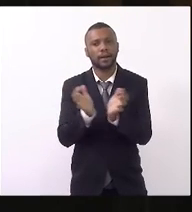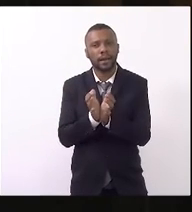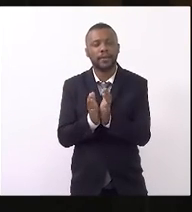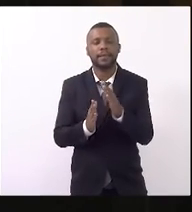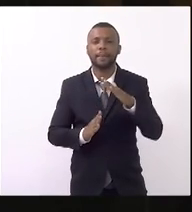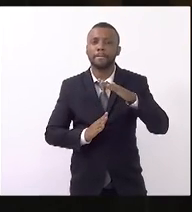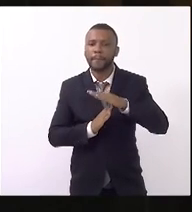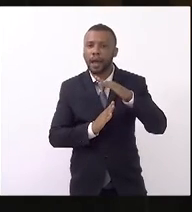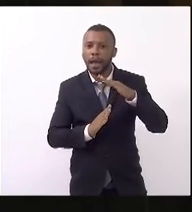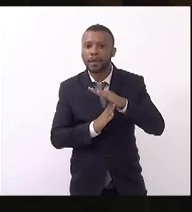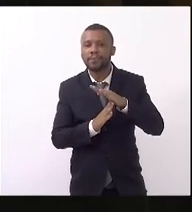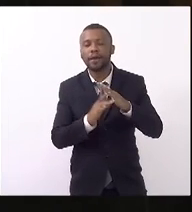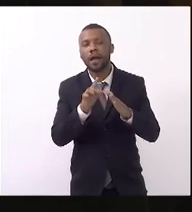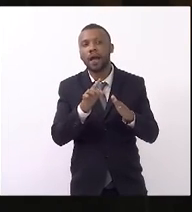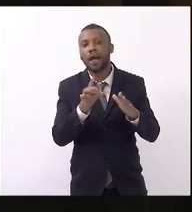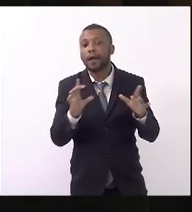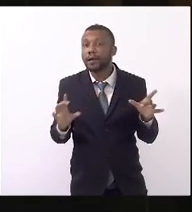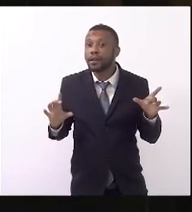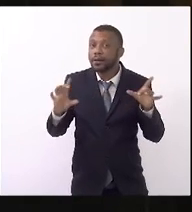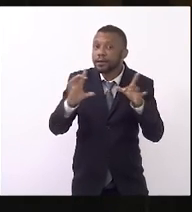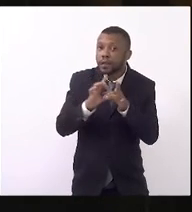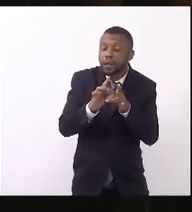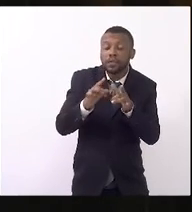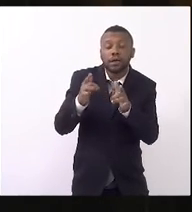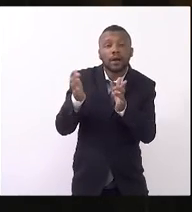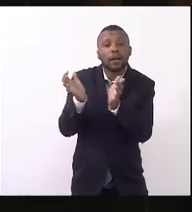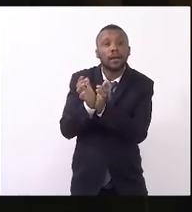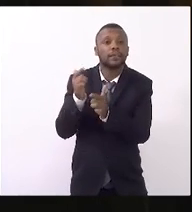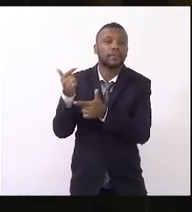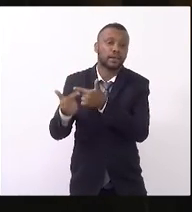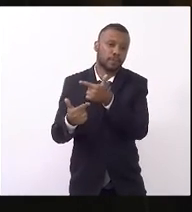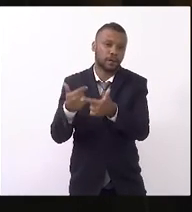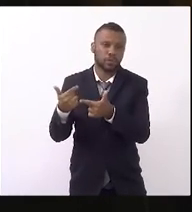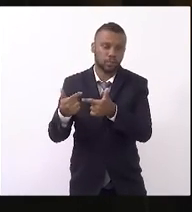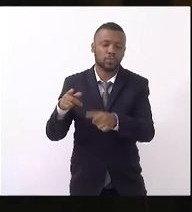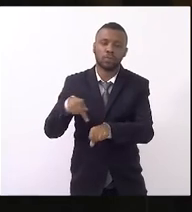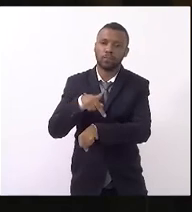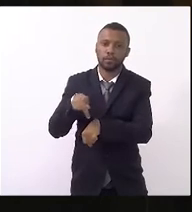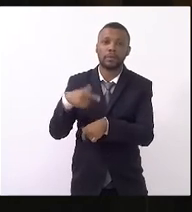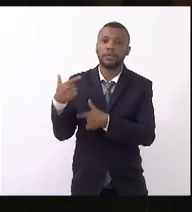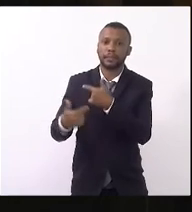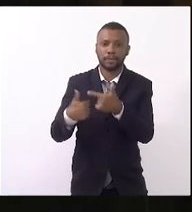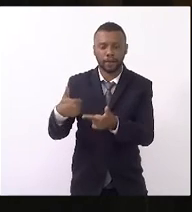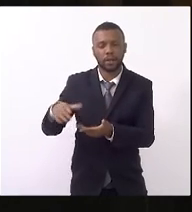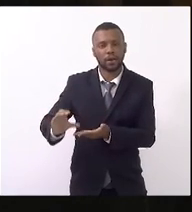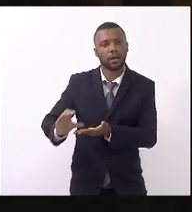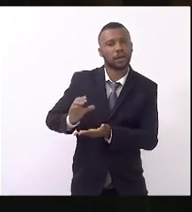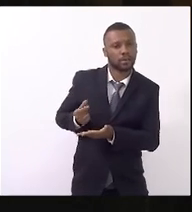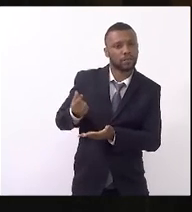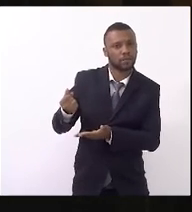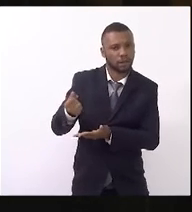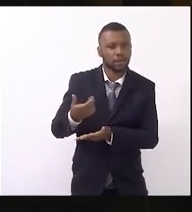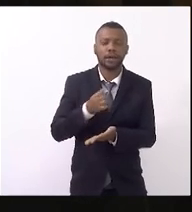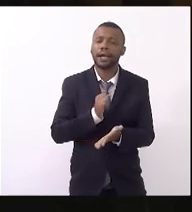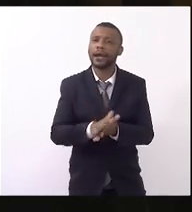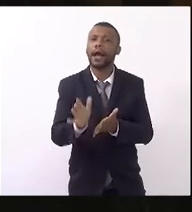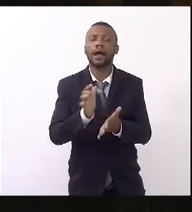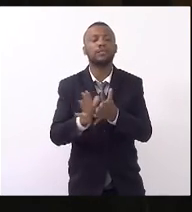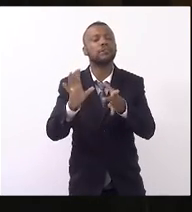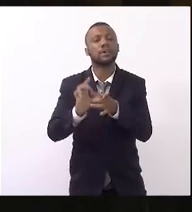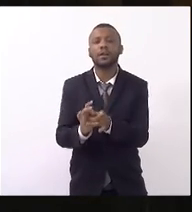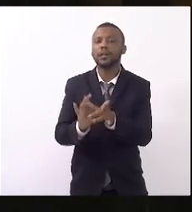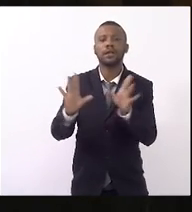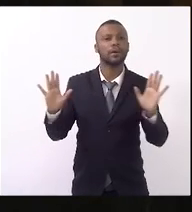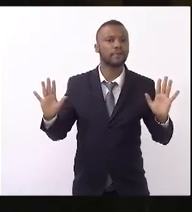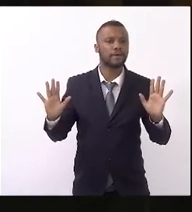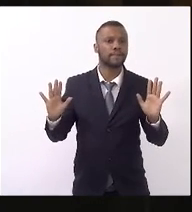A classe média faz parte dos trabalhadores também do nosso país. Então, quem trabalha, que ganha o seu recurso, que gaste ele como bem